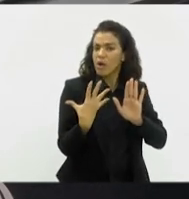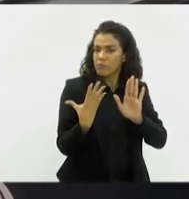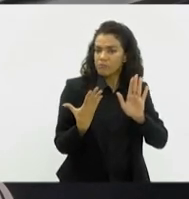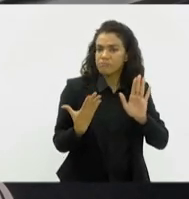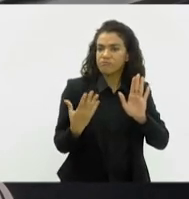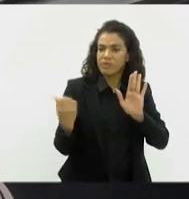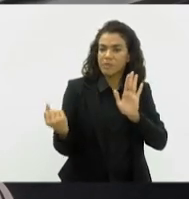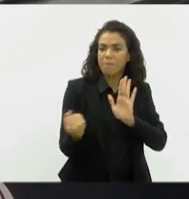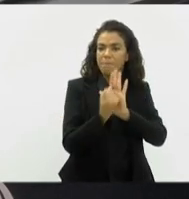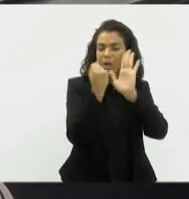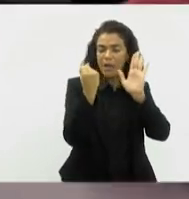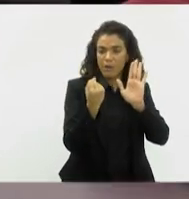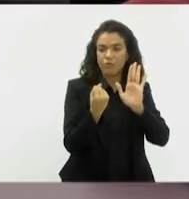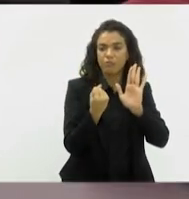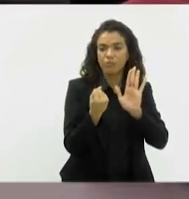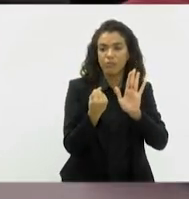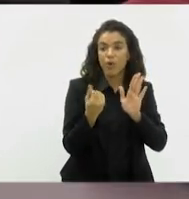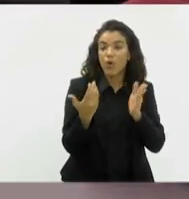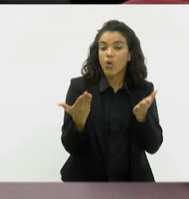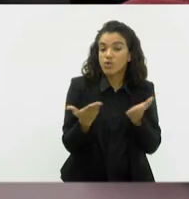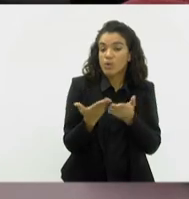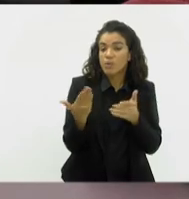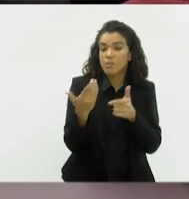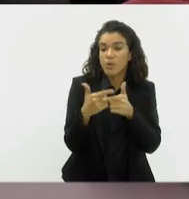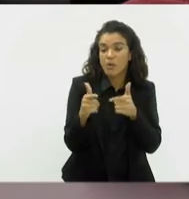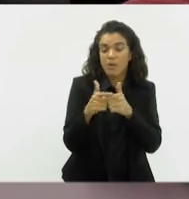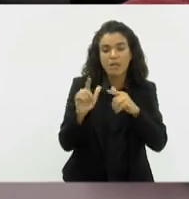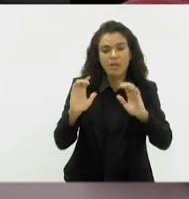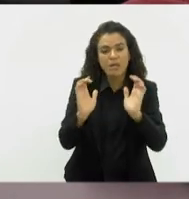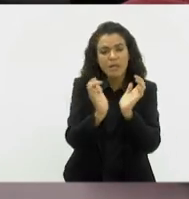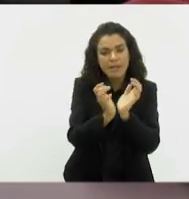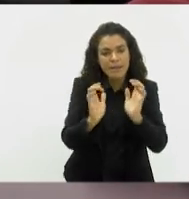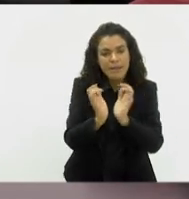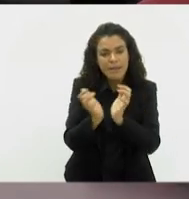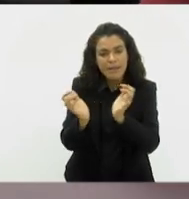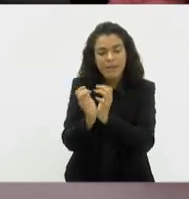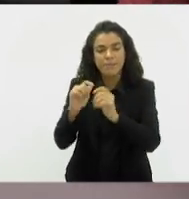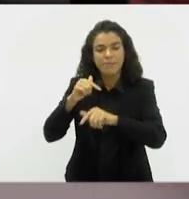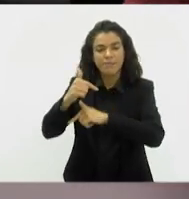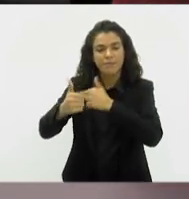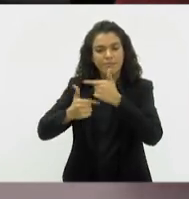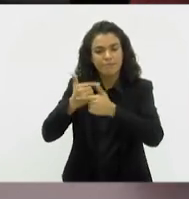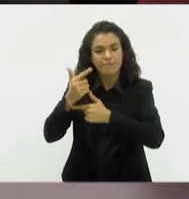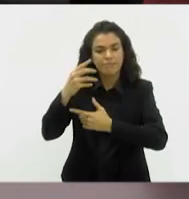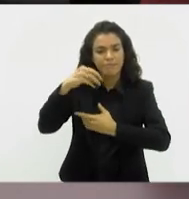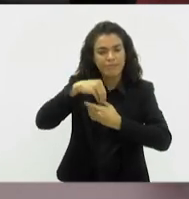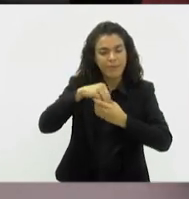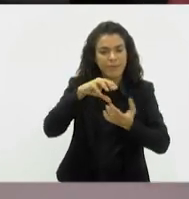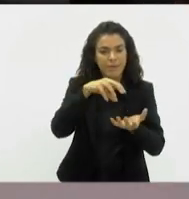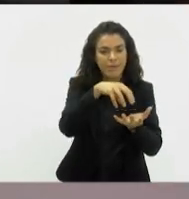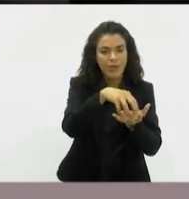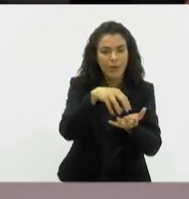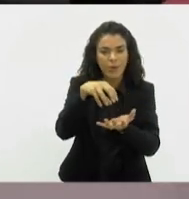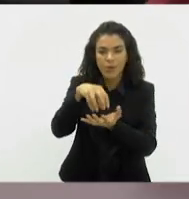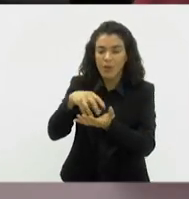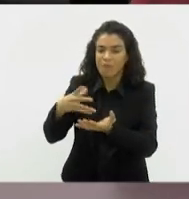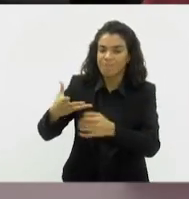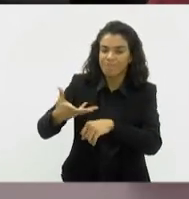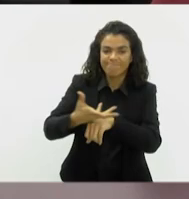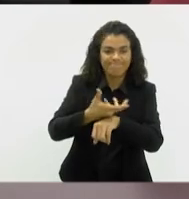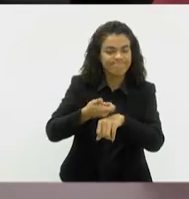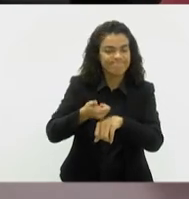marco para o mandato da deputada Dani. Um dos maiores problemas que a gente tem hoje é que as equipes que trabalham dentro das unidades não estão